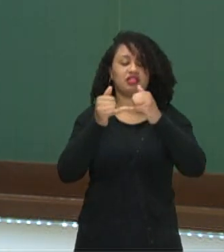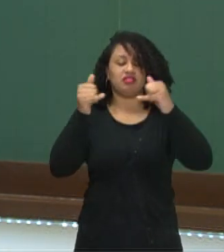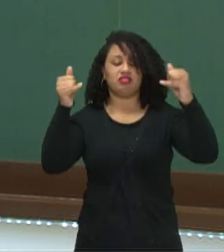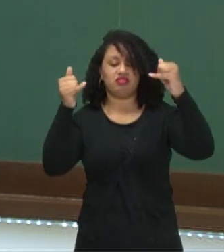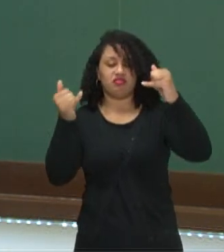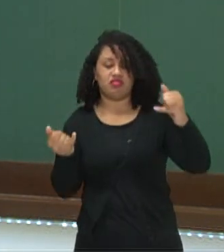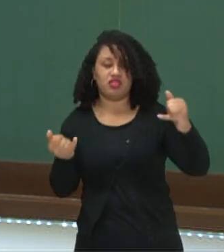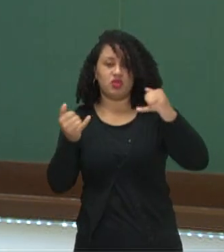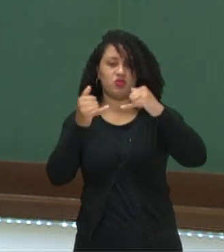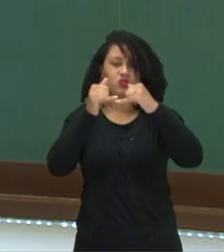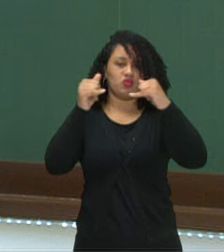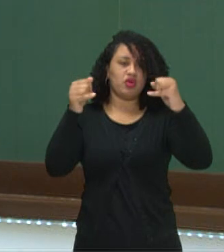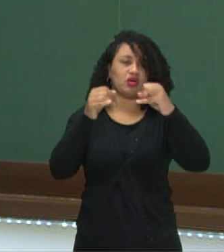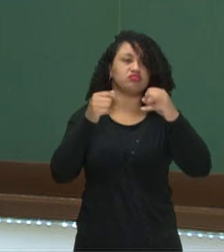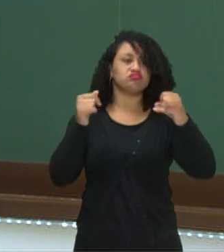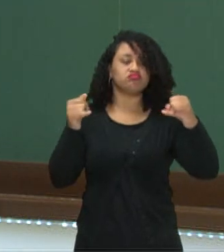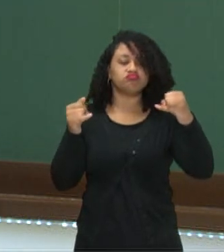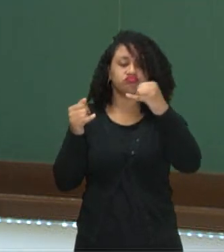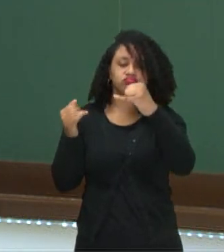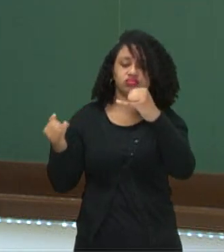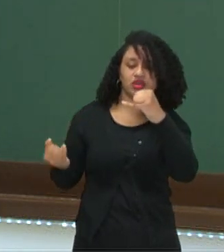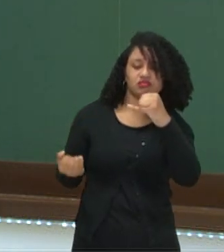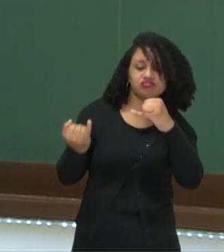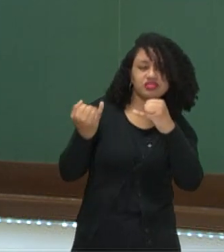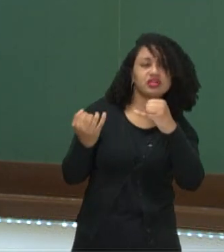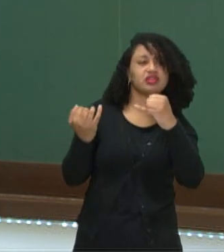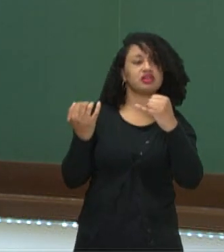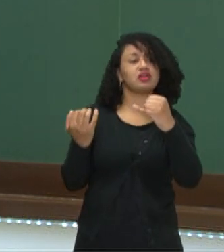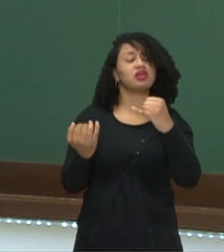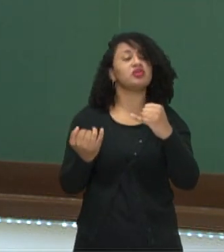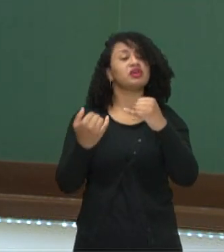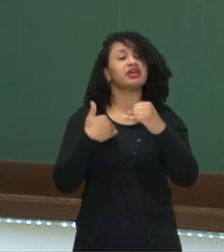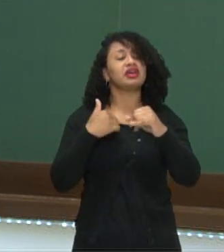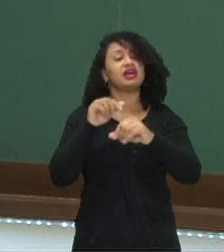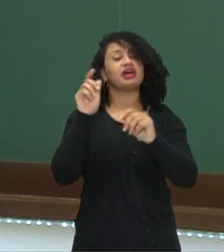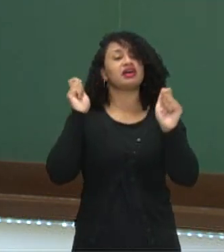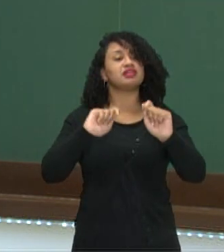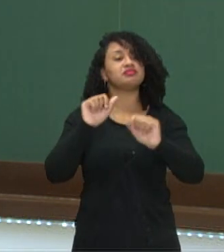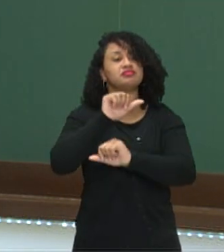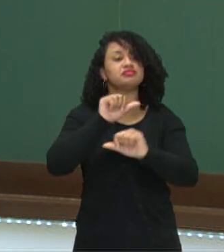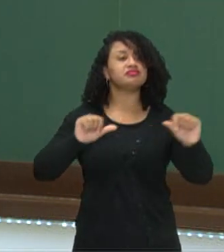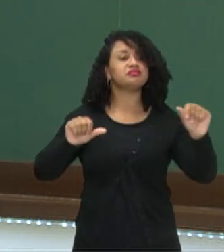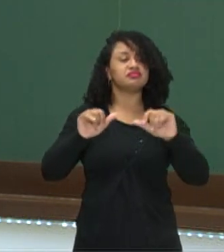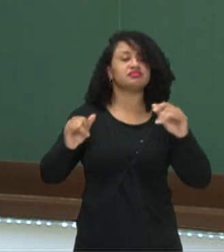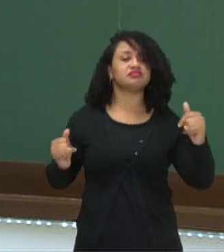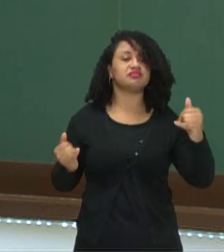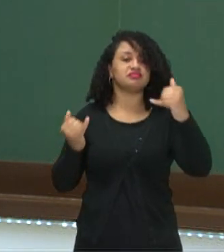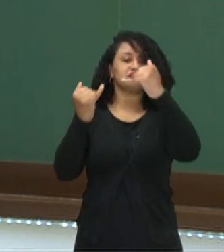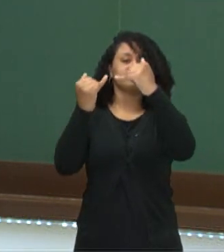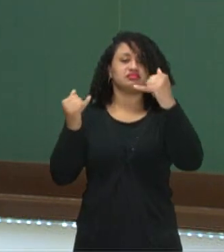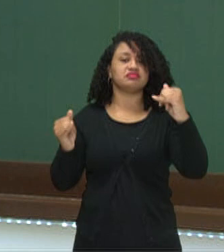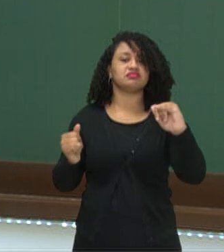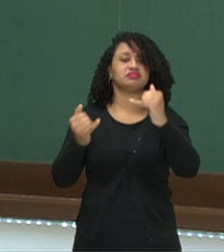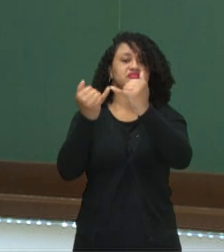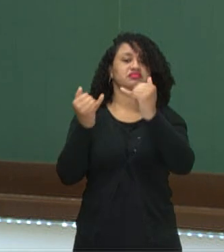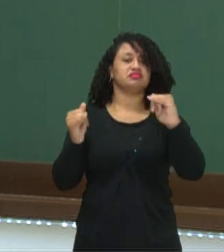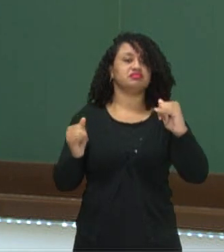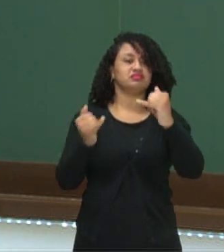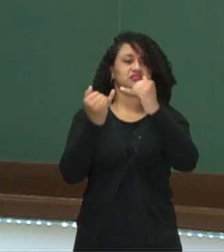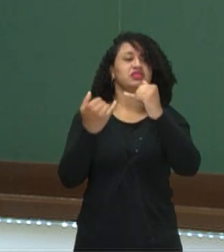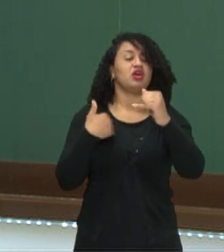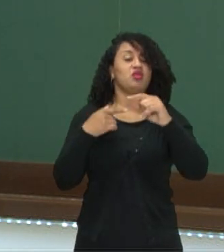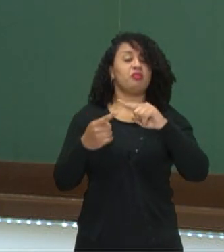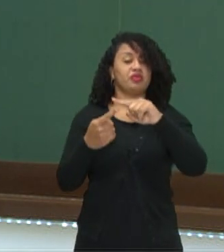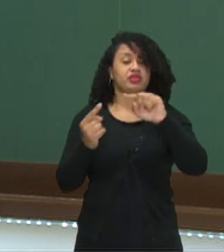cordas e assim por diante. E ela está relacionada com a capacidade de mudar e conectar esses corpos aqui, como está sendo falando